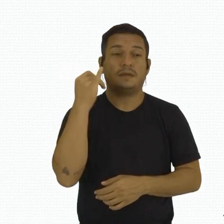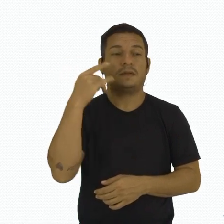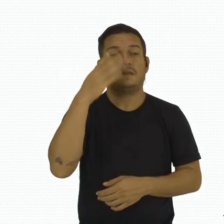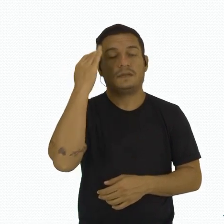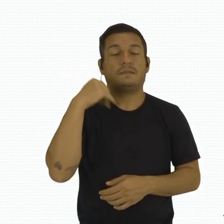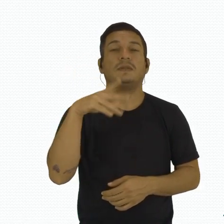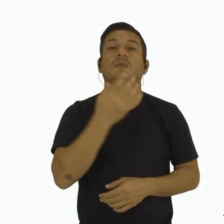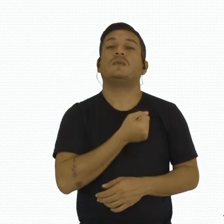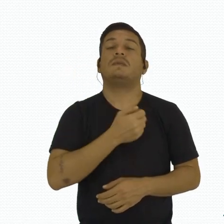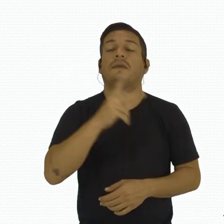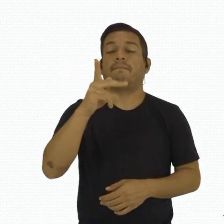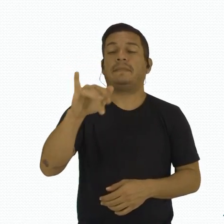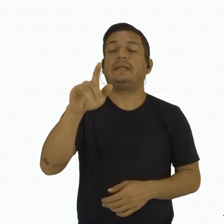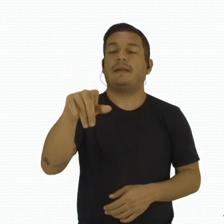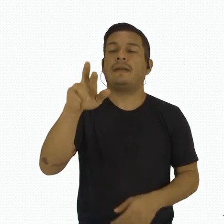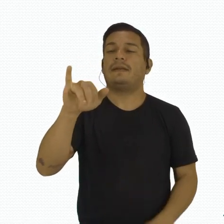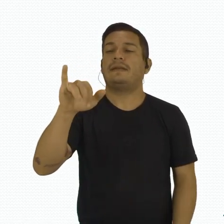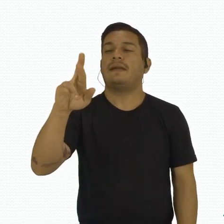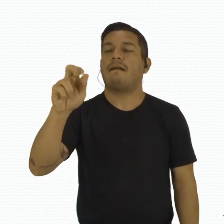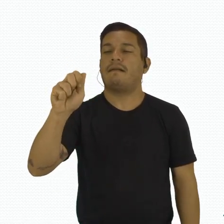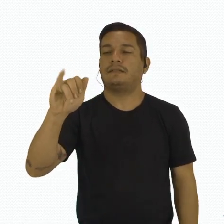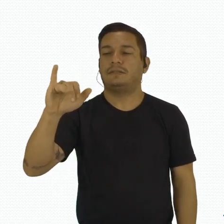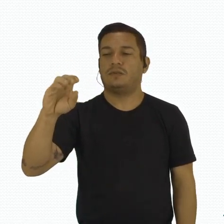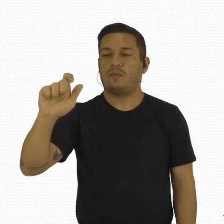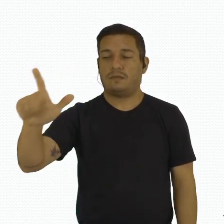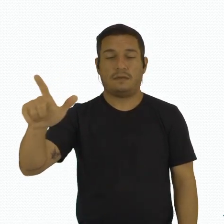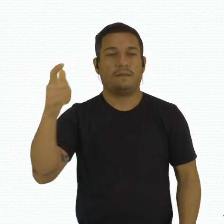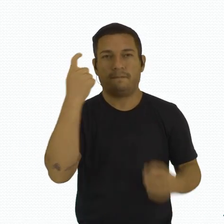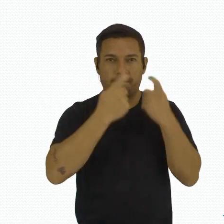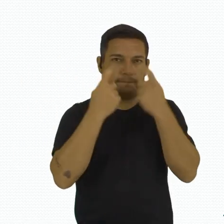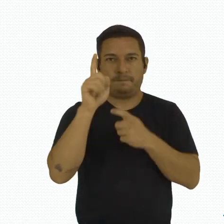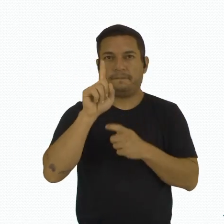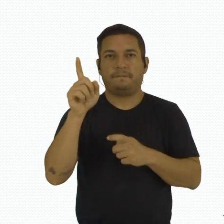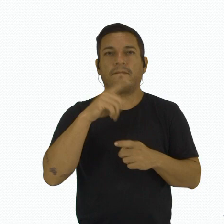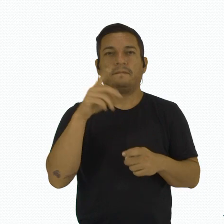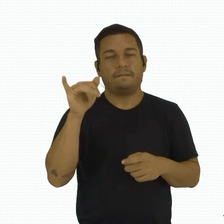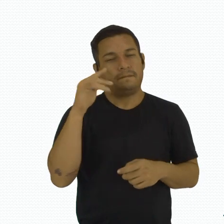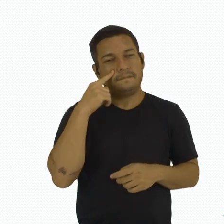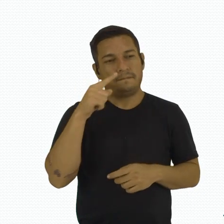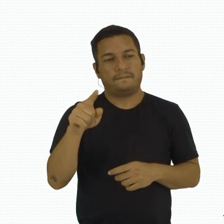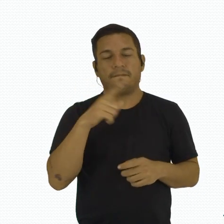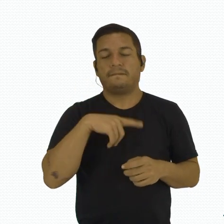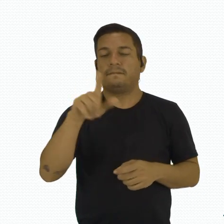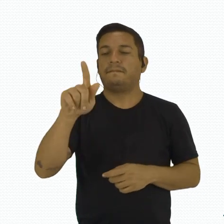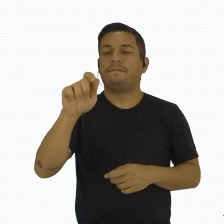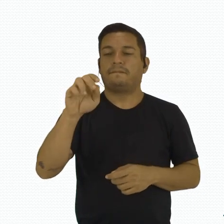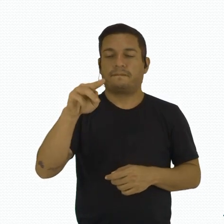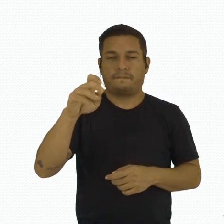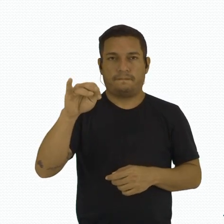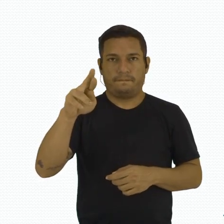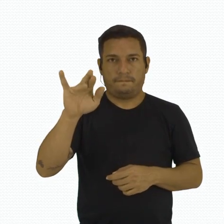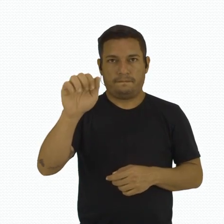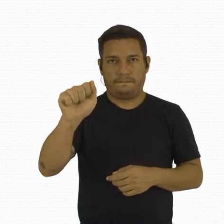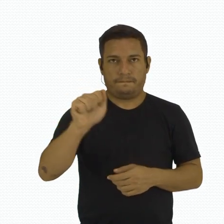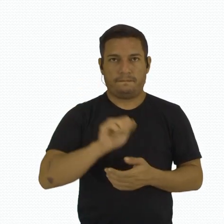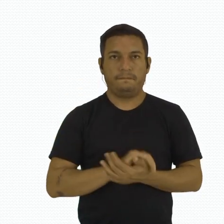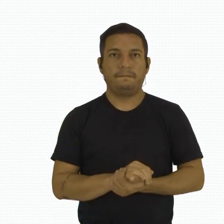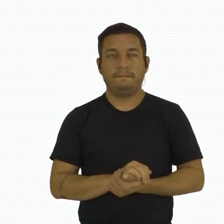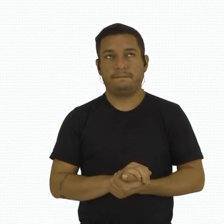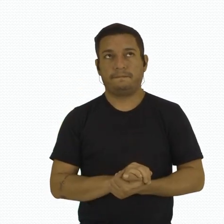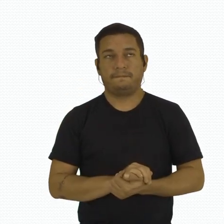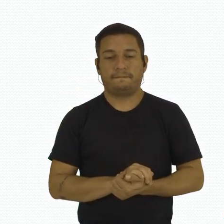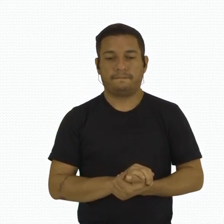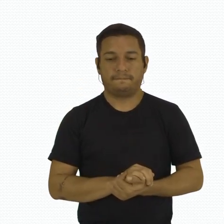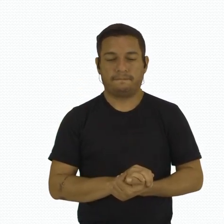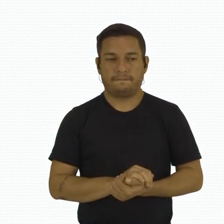ser um número irracional, tá, galera? Então fique ligado aí, não se preocupe caso você não tenha visto essa parte da geometria ainda. Então,